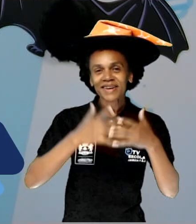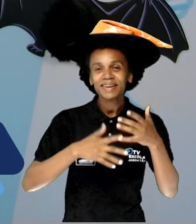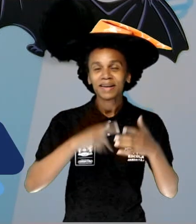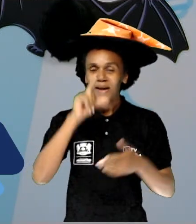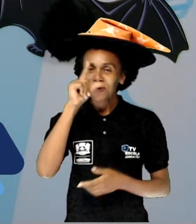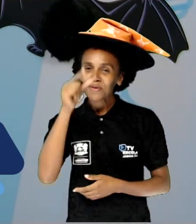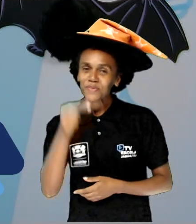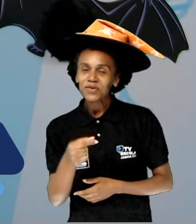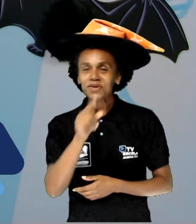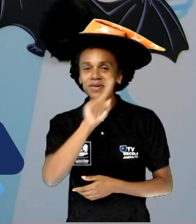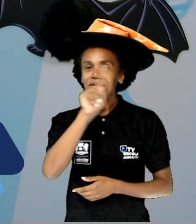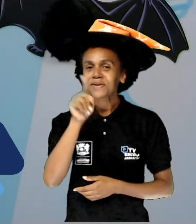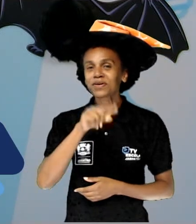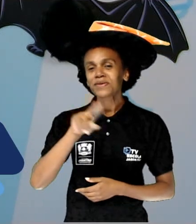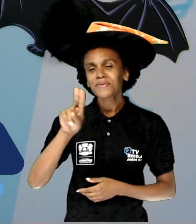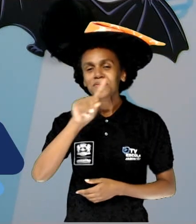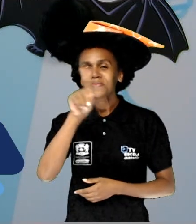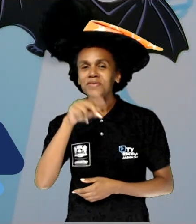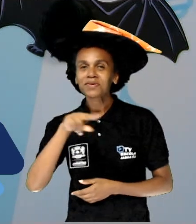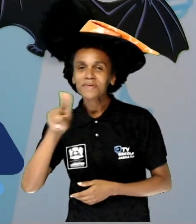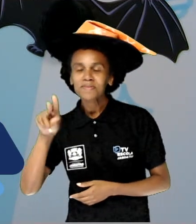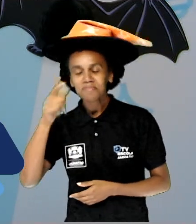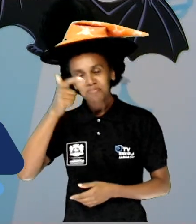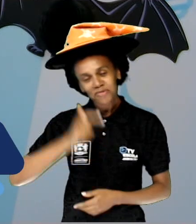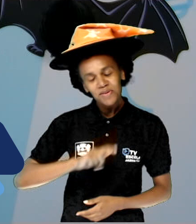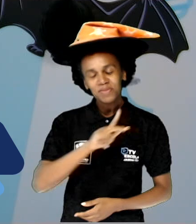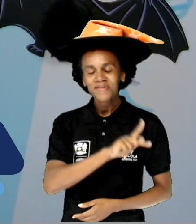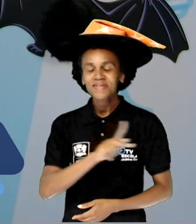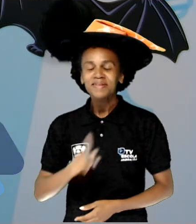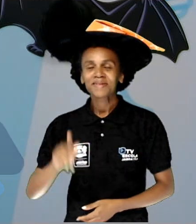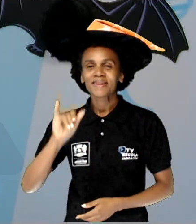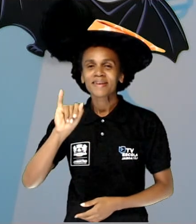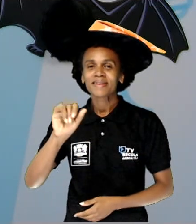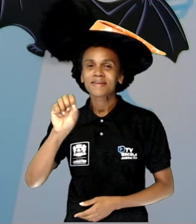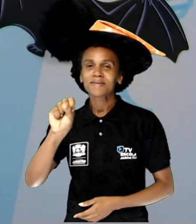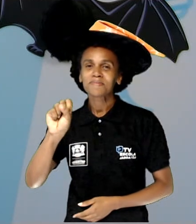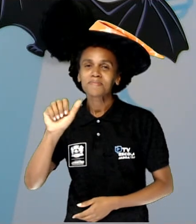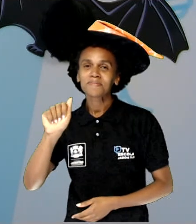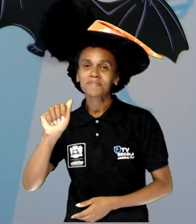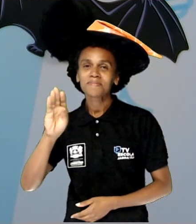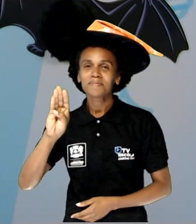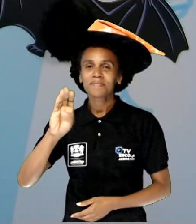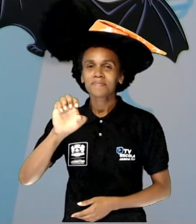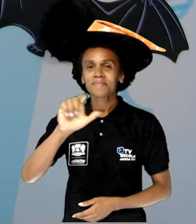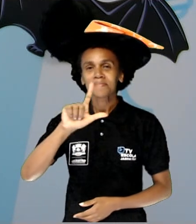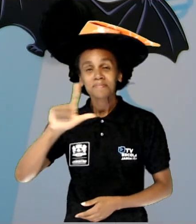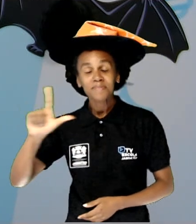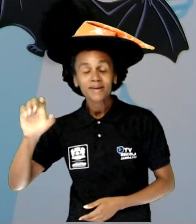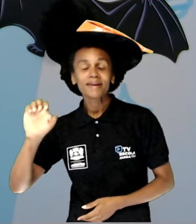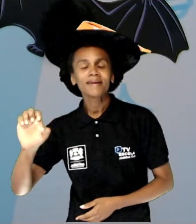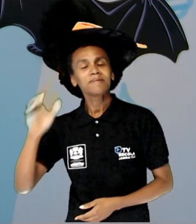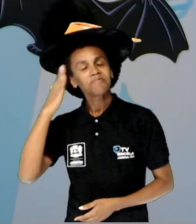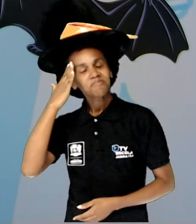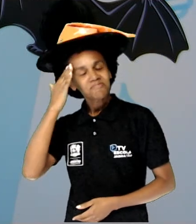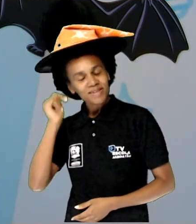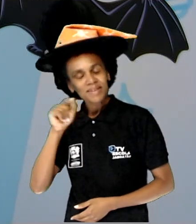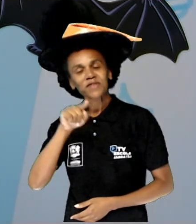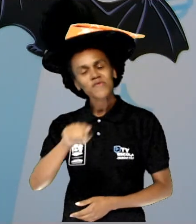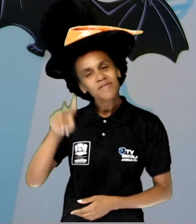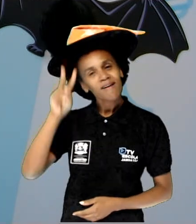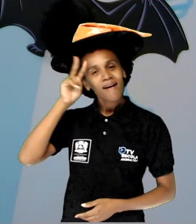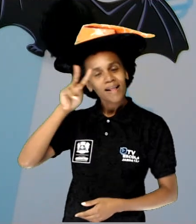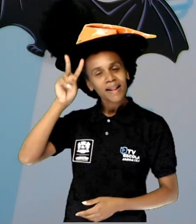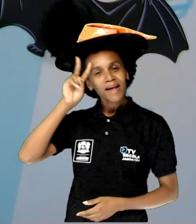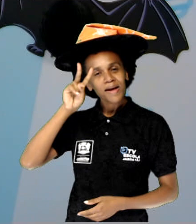da bruxinha Zuzu um eu sou a professora izabelle e tenho certeza de que você lembra da história